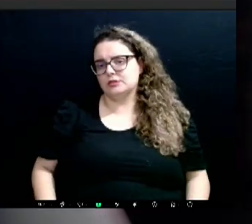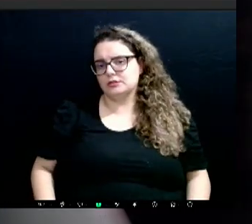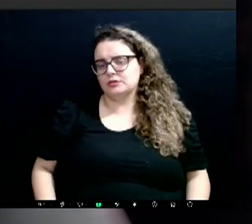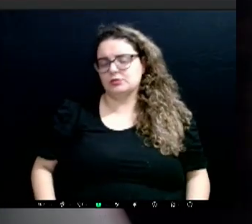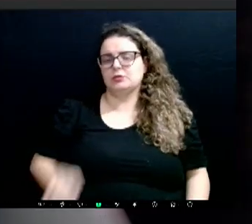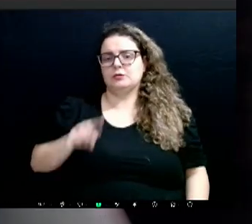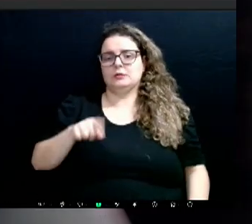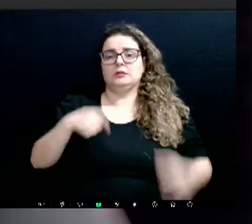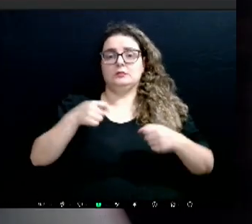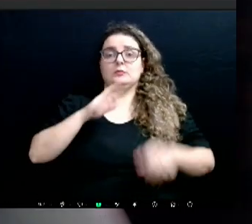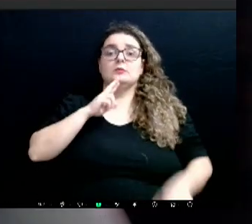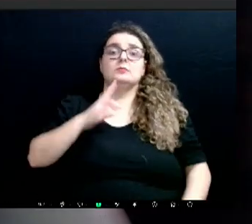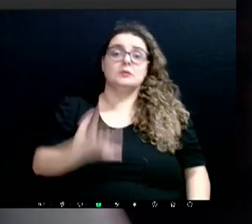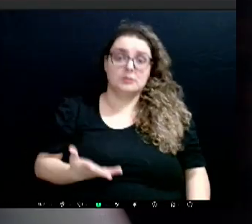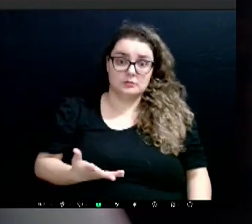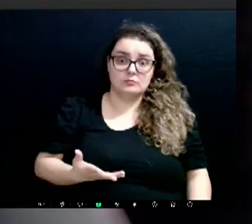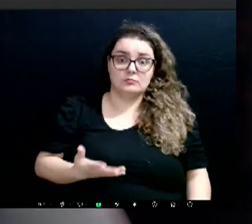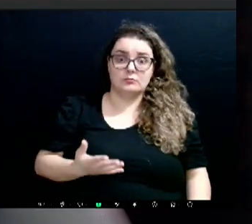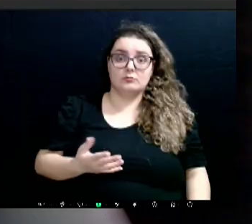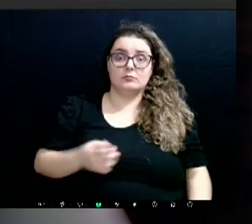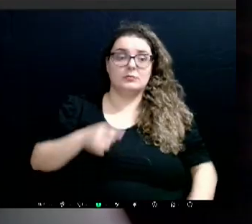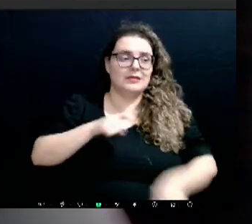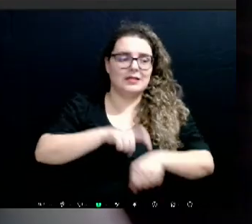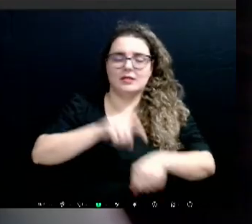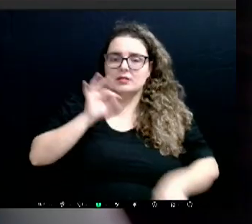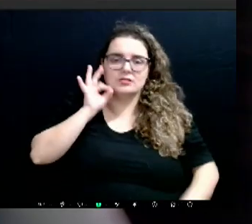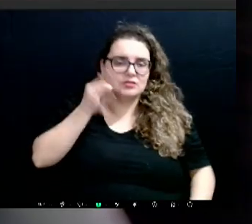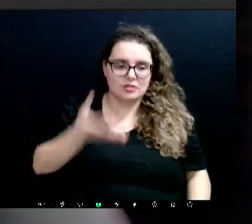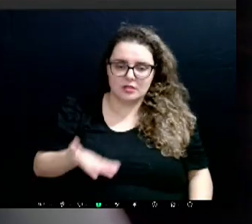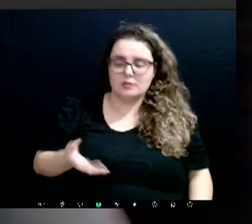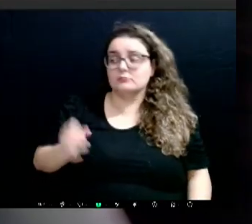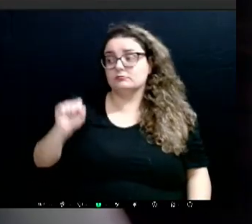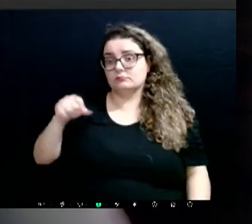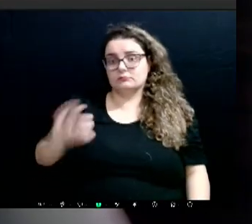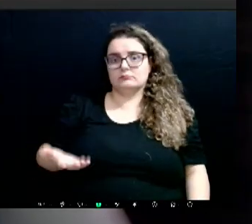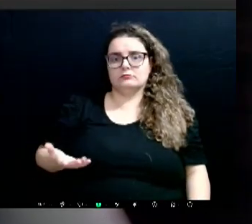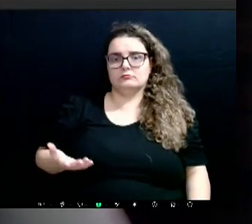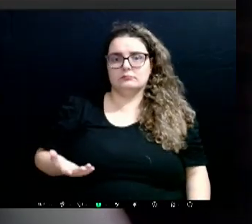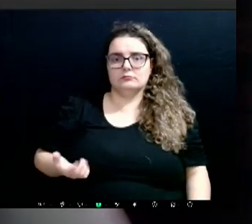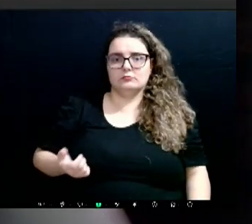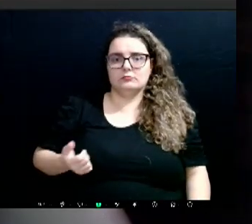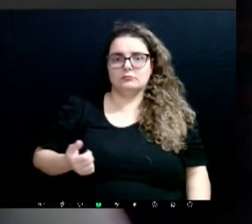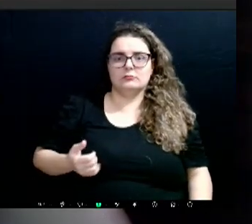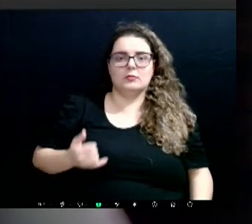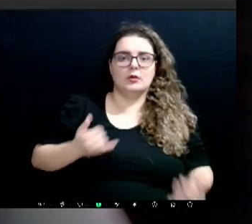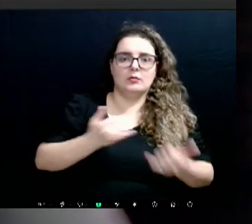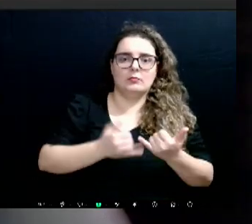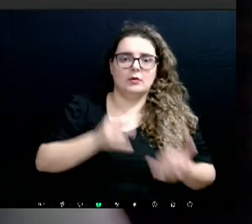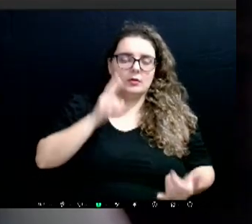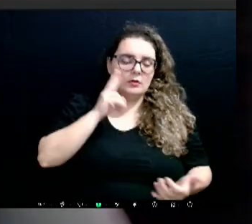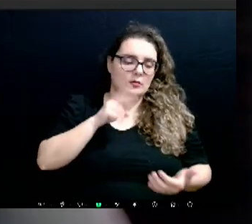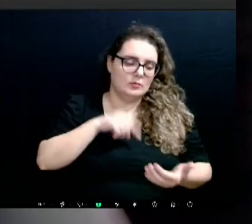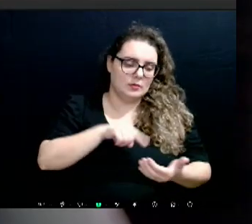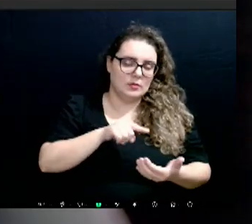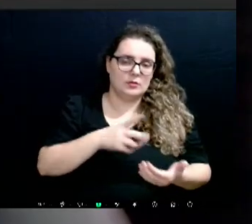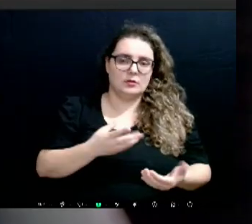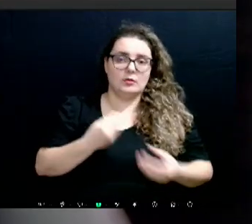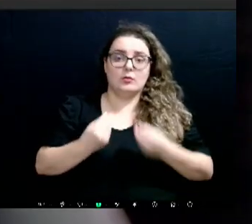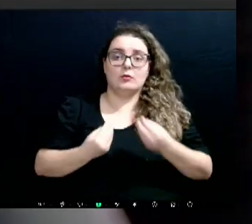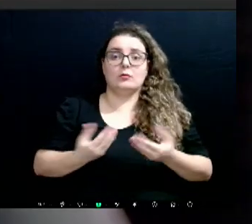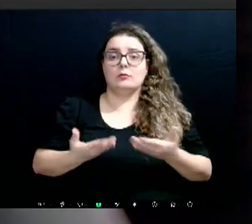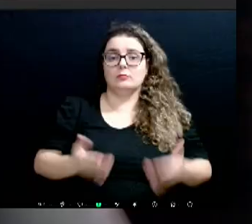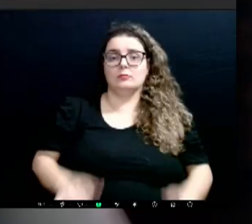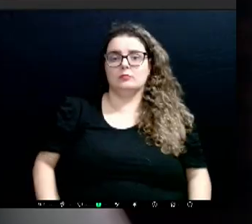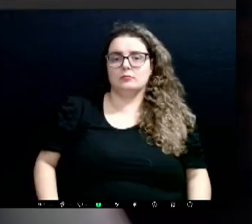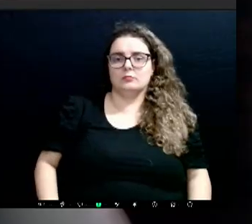responder a mensagem nesse momento. Se for meio-dia, por exemplo, se eu responder, olhar meio-dia, como que eu coloquei, a cada 3